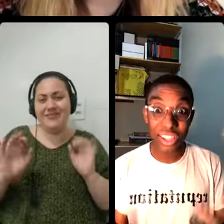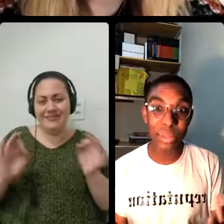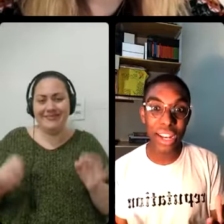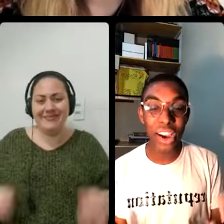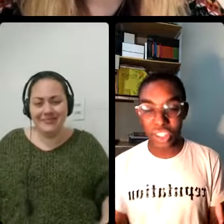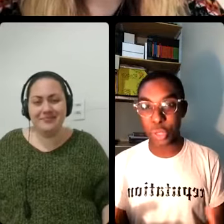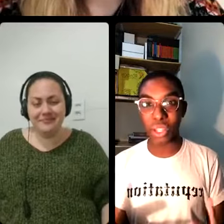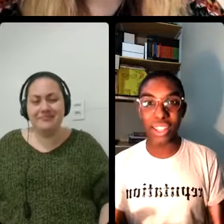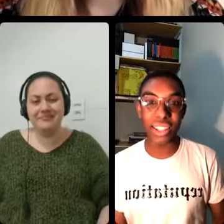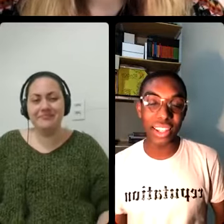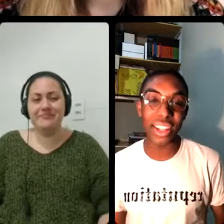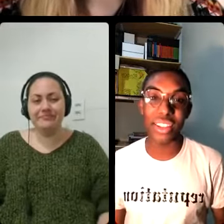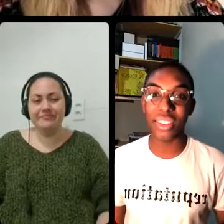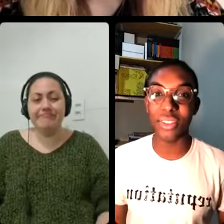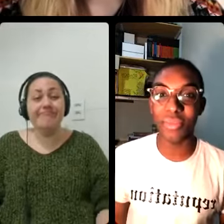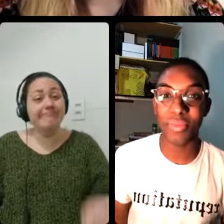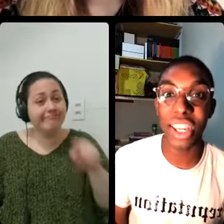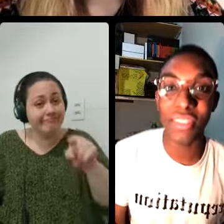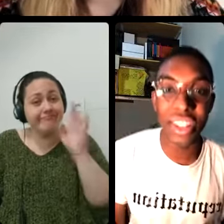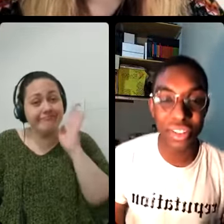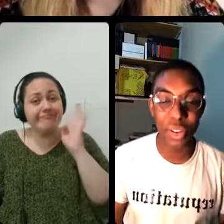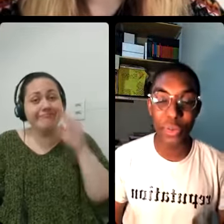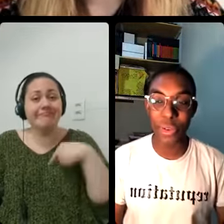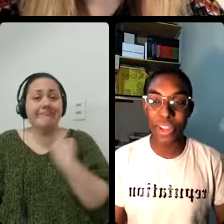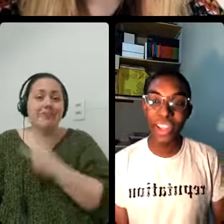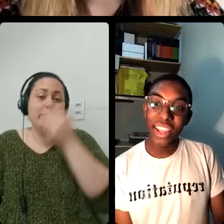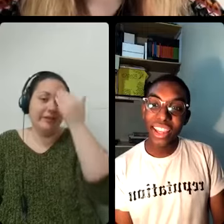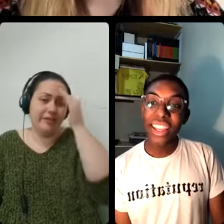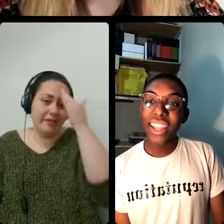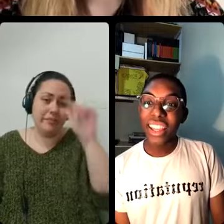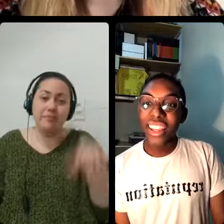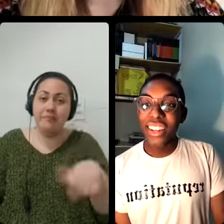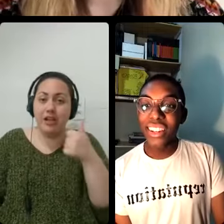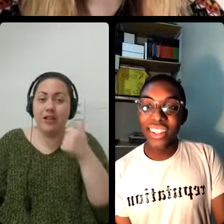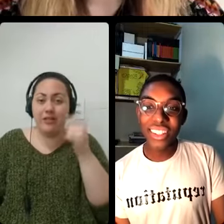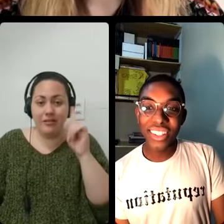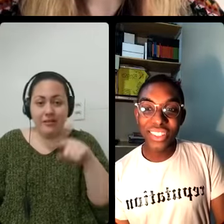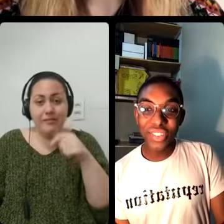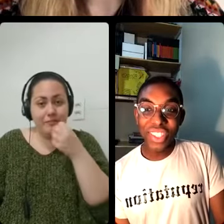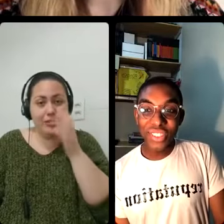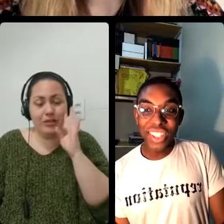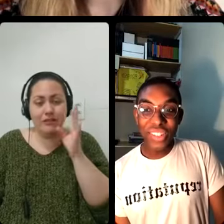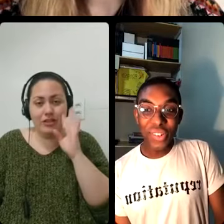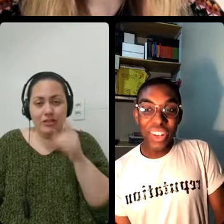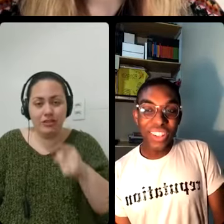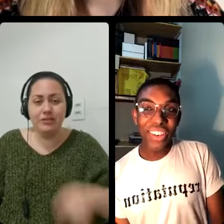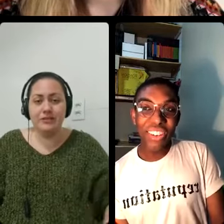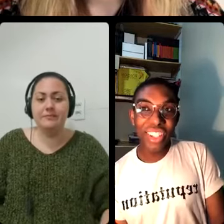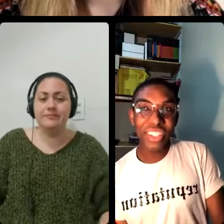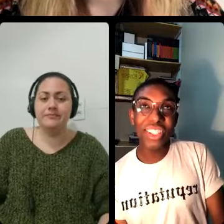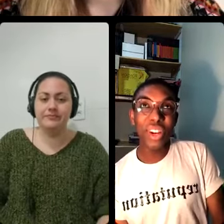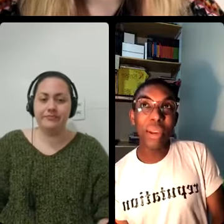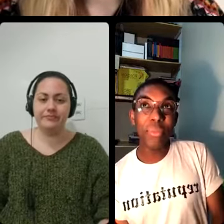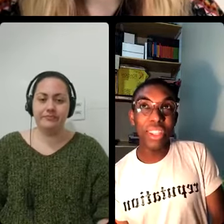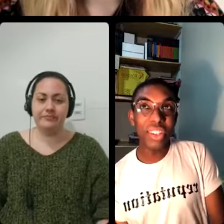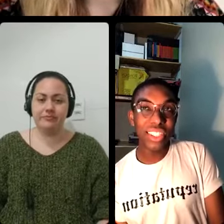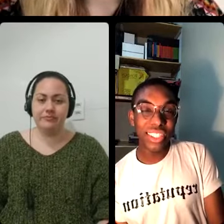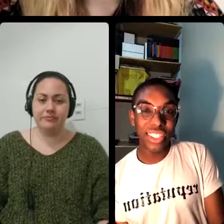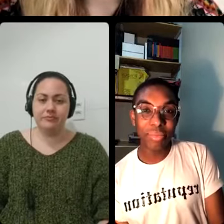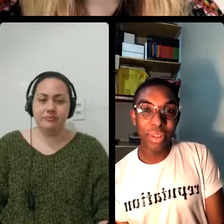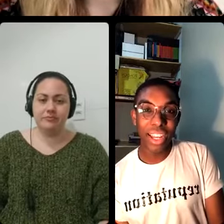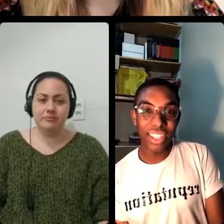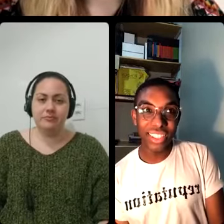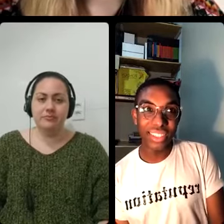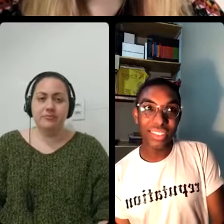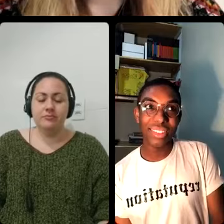Com isso também é certeza. legal da gente poder entender, né? Então, e refletir Uhum. sobre. Sim, sim. Então, eu acho que o caminho,